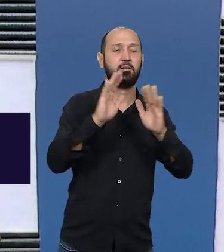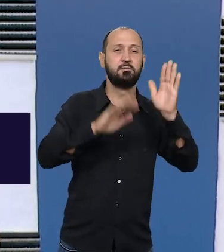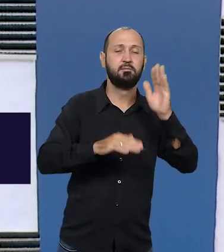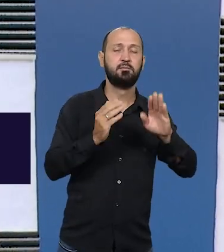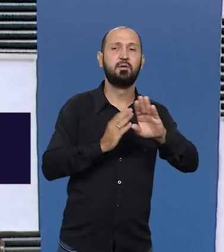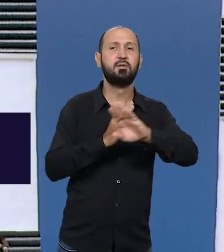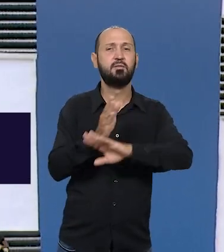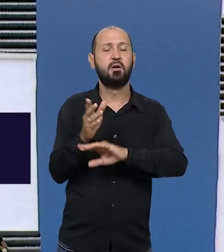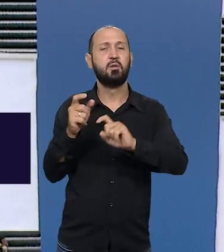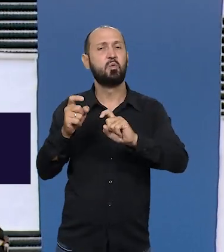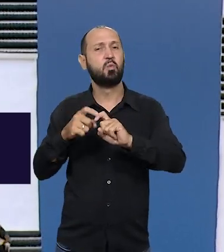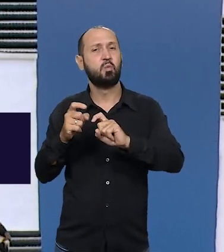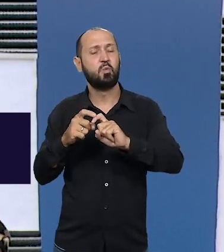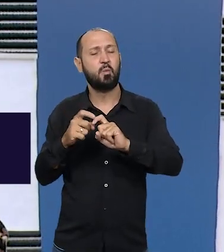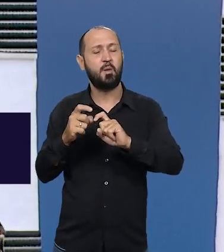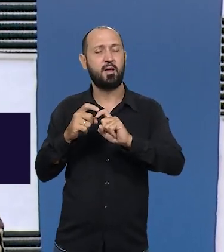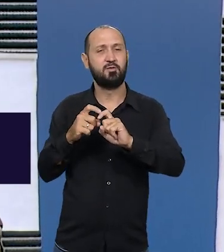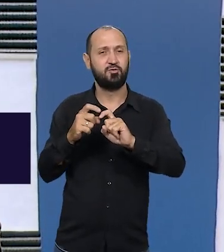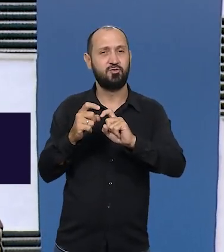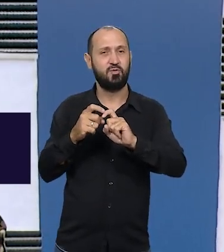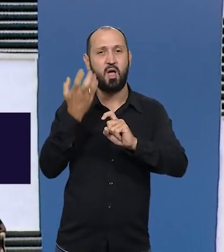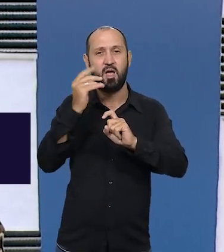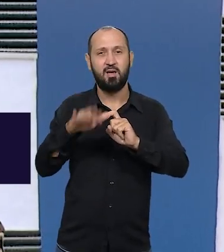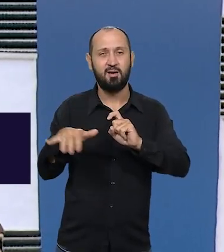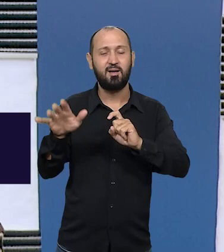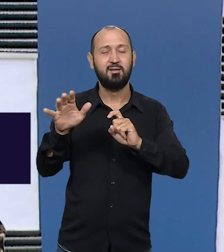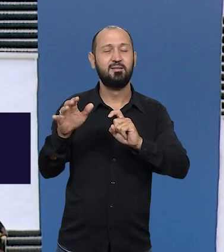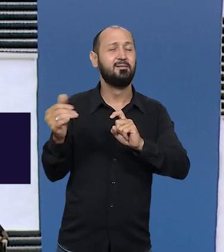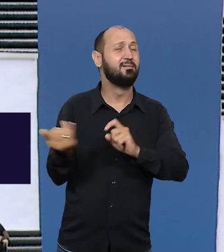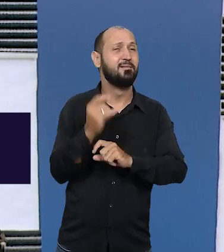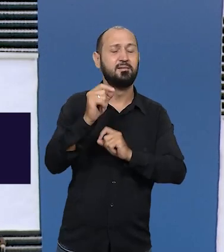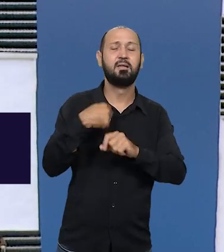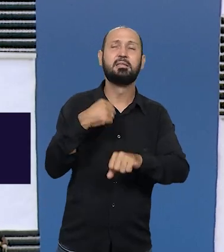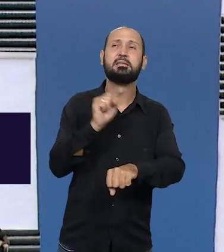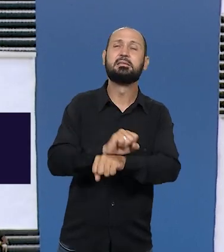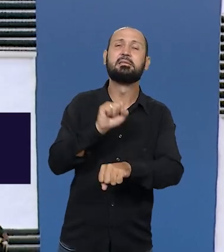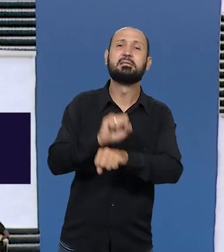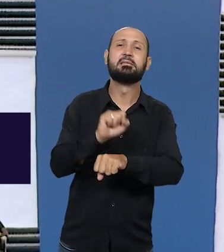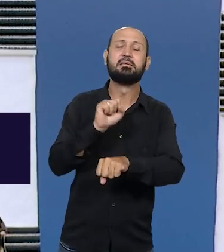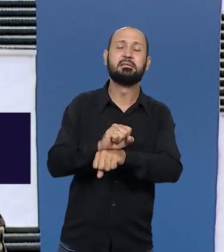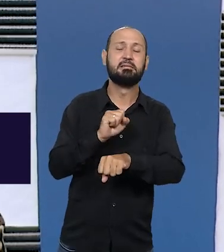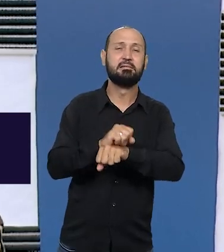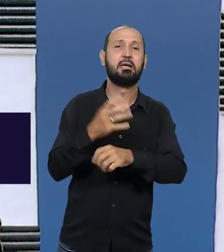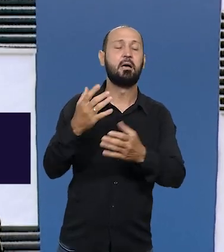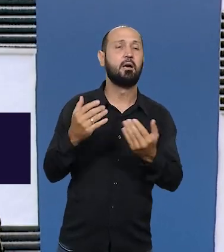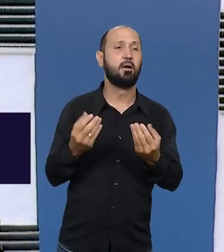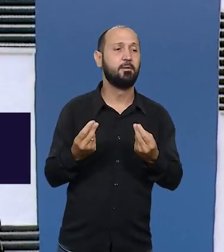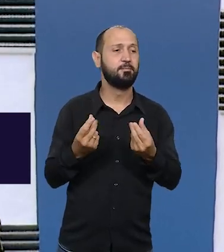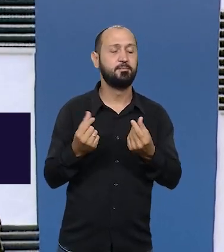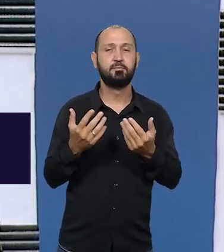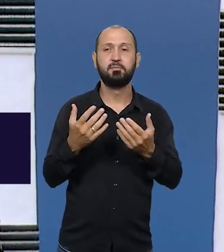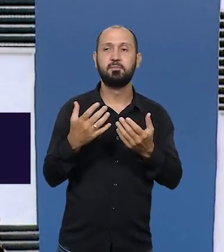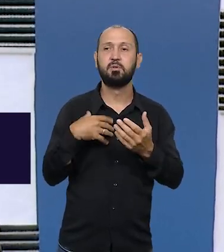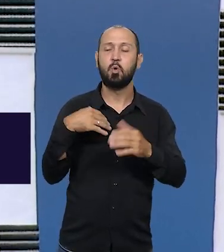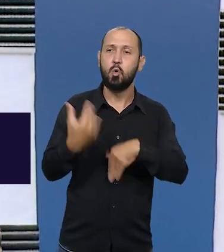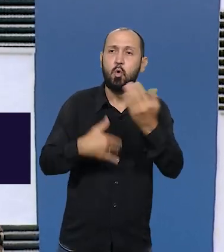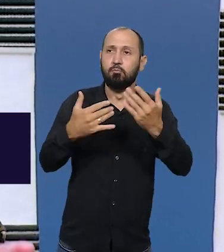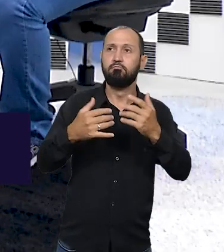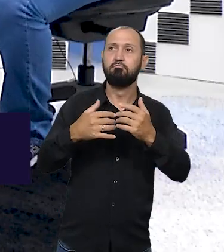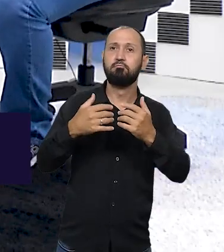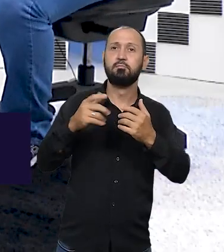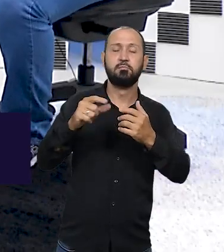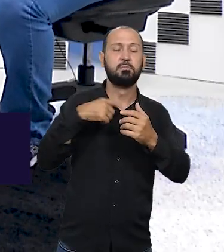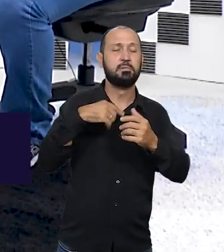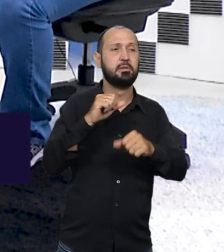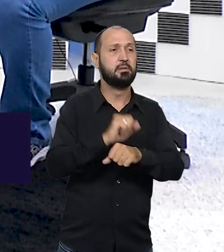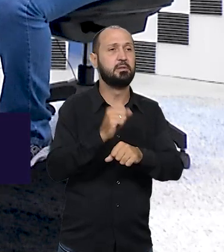acordo com as visitas ao pediatra também, é de extrema importância, né, não aguardarmos tanto esse boom do